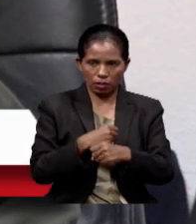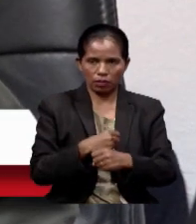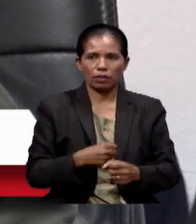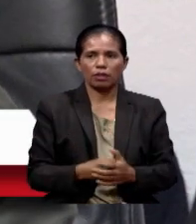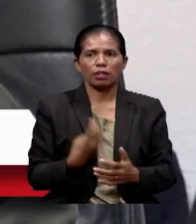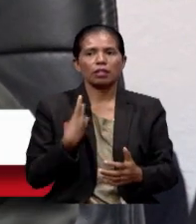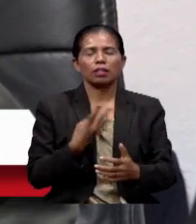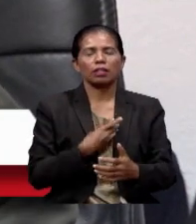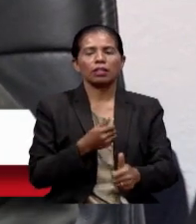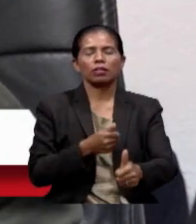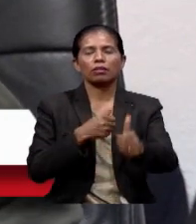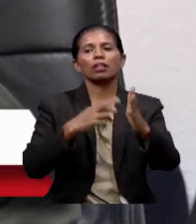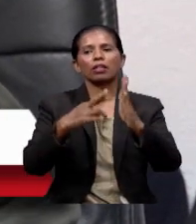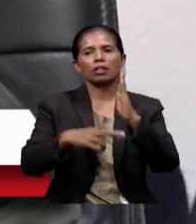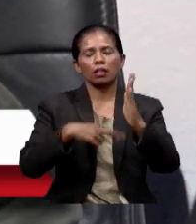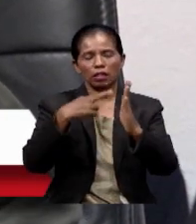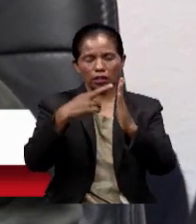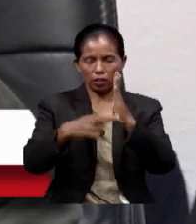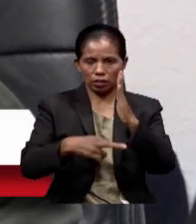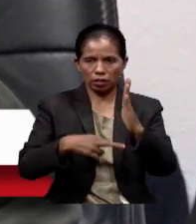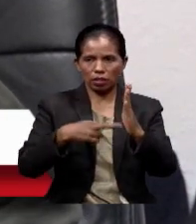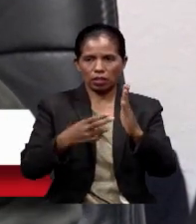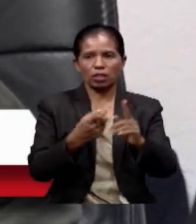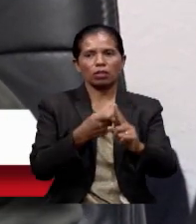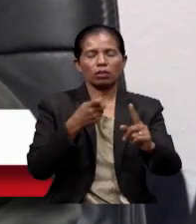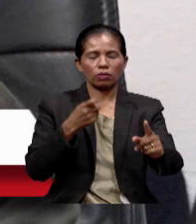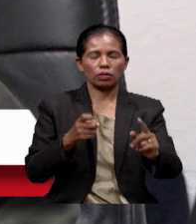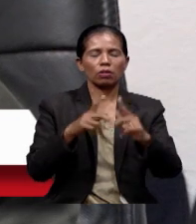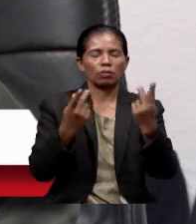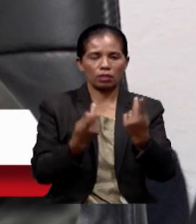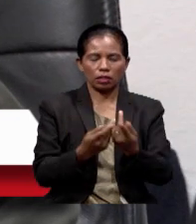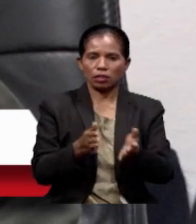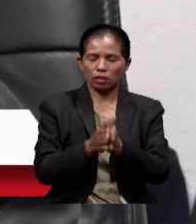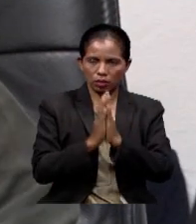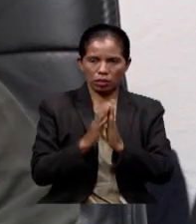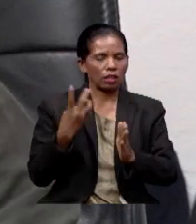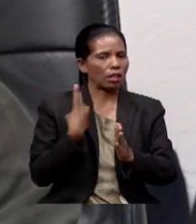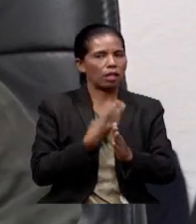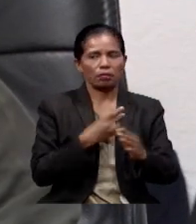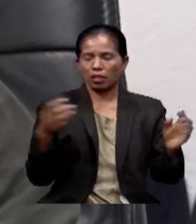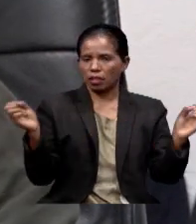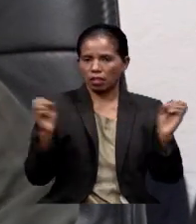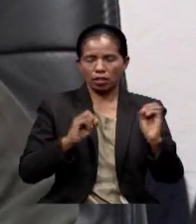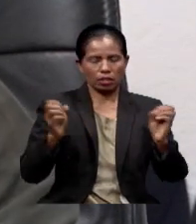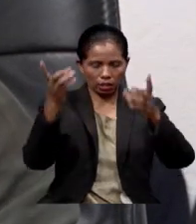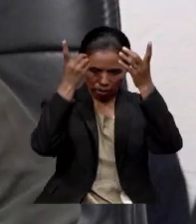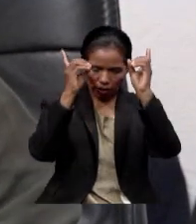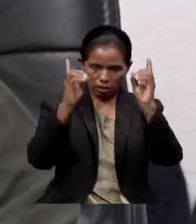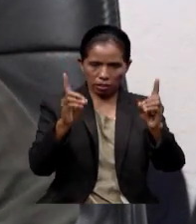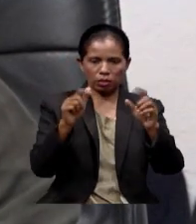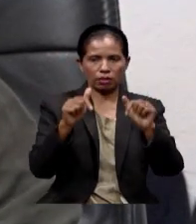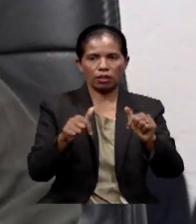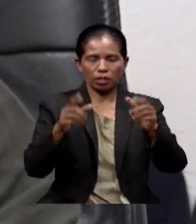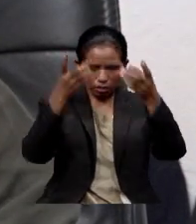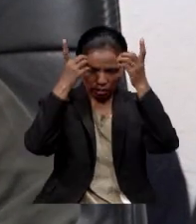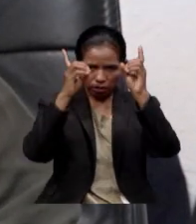e tatuir requisitos critério nebe maga, usa empregador sina usa. E ami la hija decisão ida, baida ne.